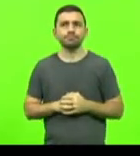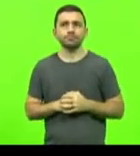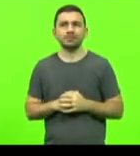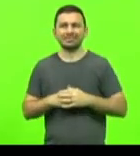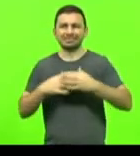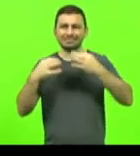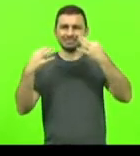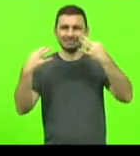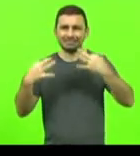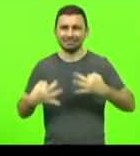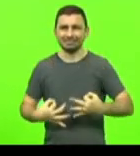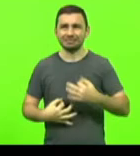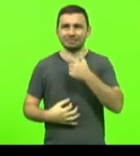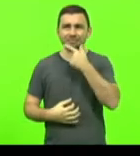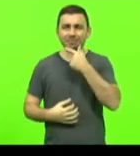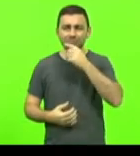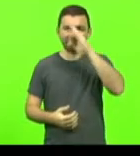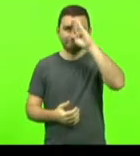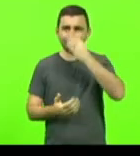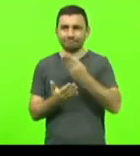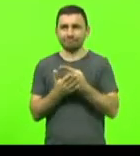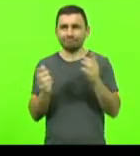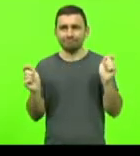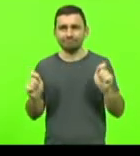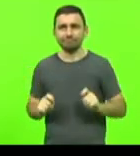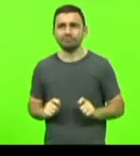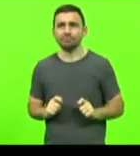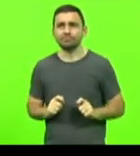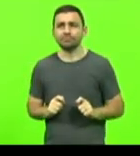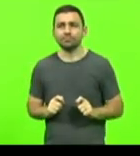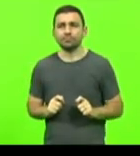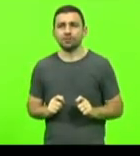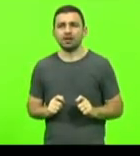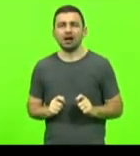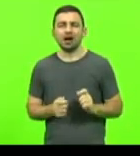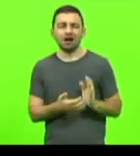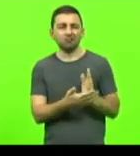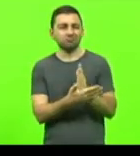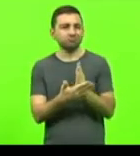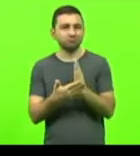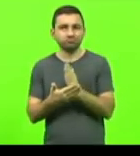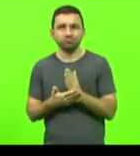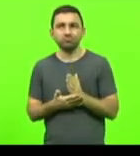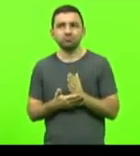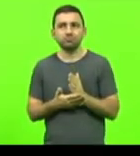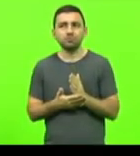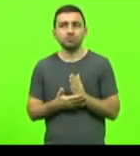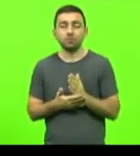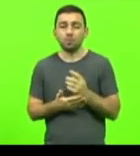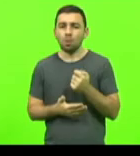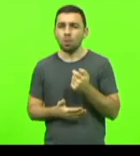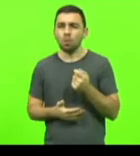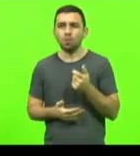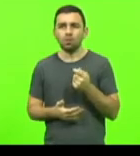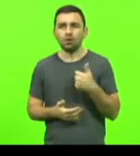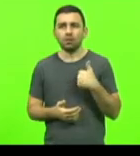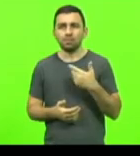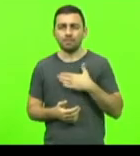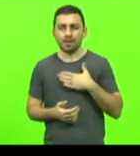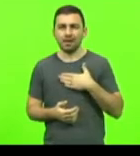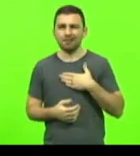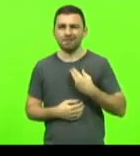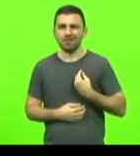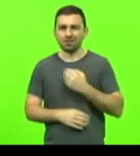correto, leal, como poucas pessoas que encontrei na minha